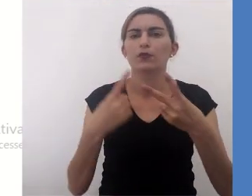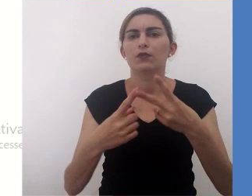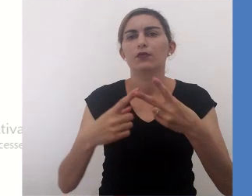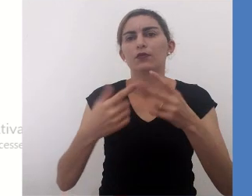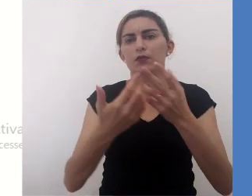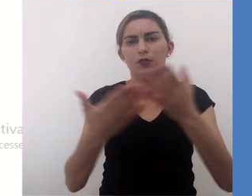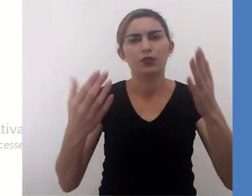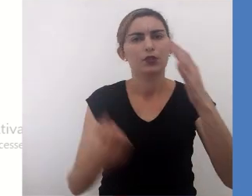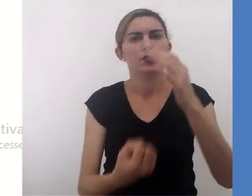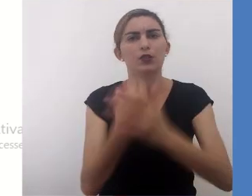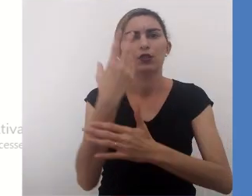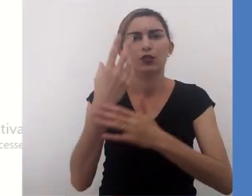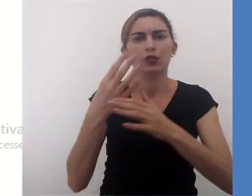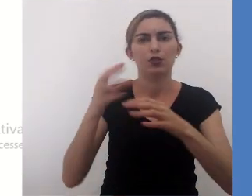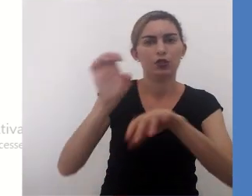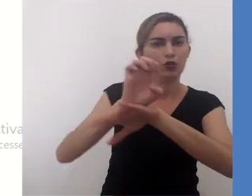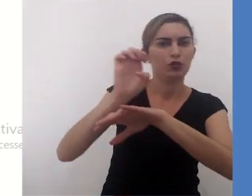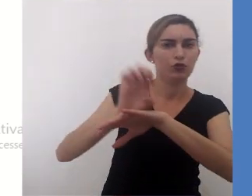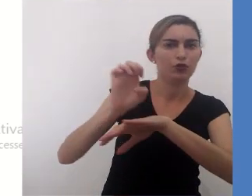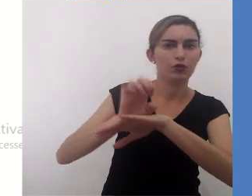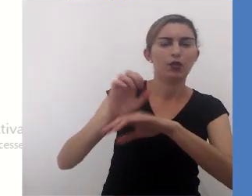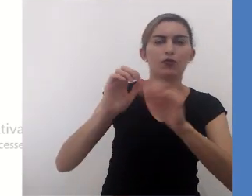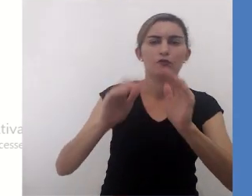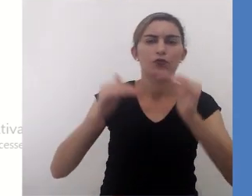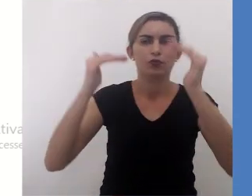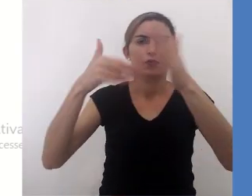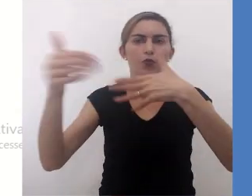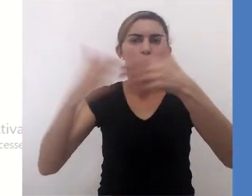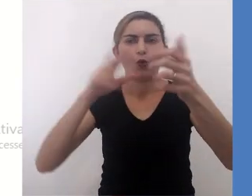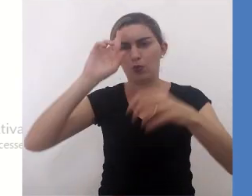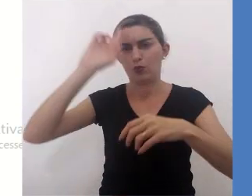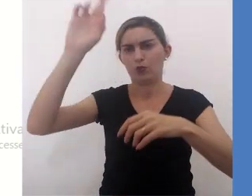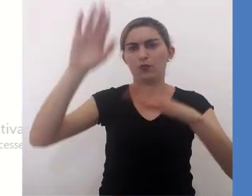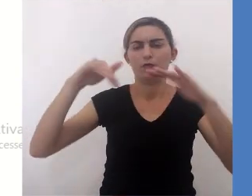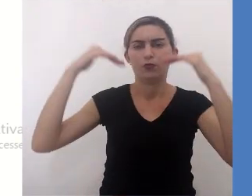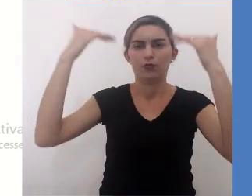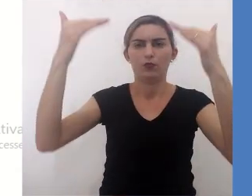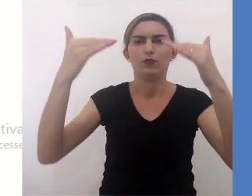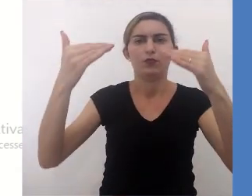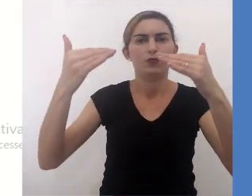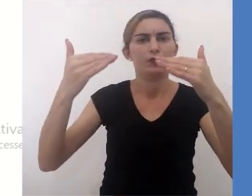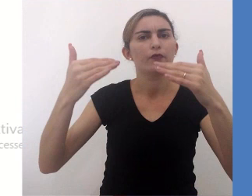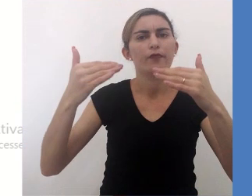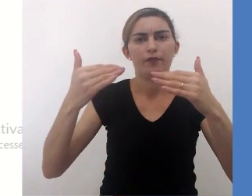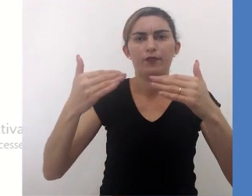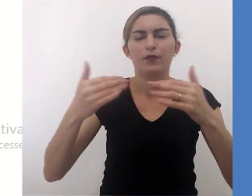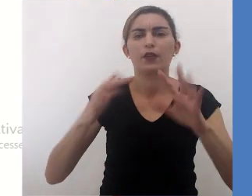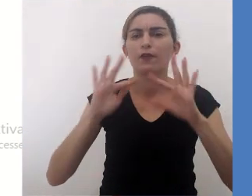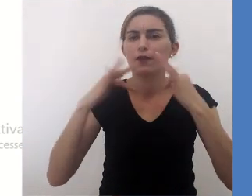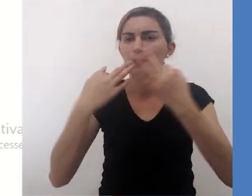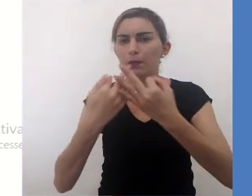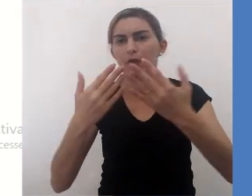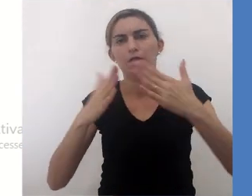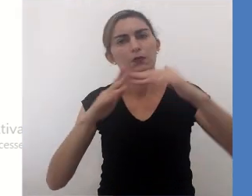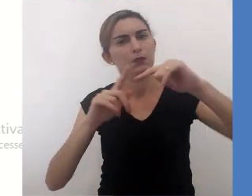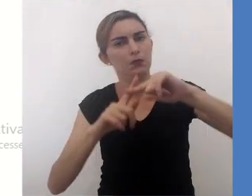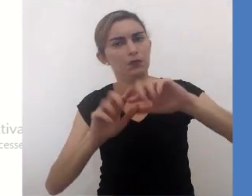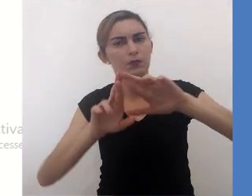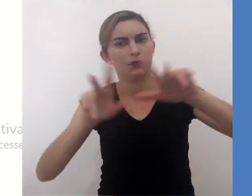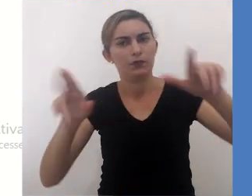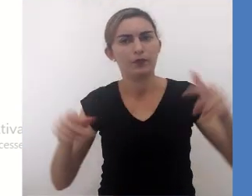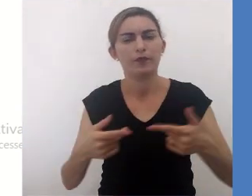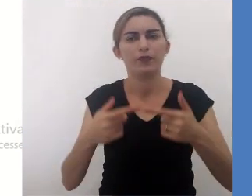inexistência do Estado, superação de qualquer autoridade, família, igreja e etc. Então, os